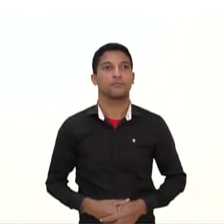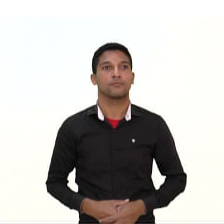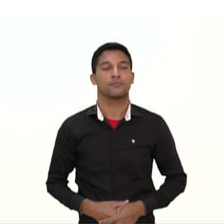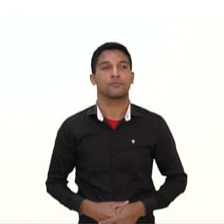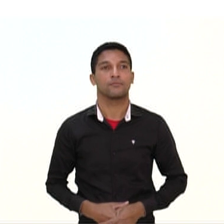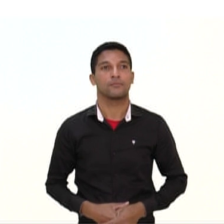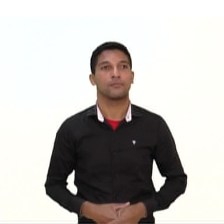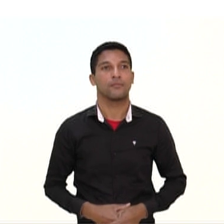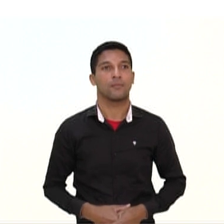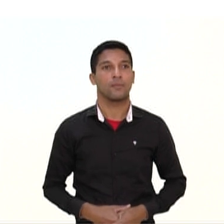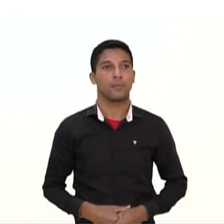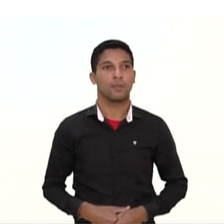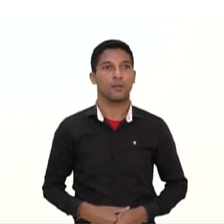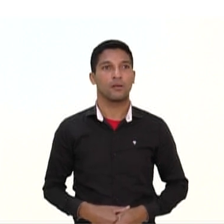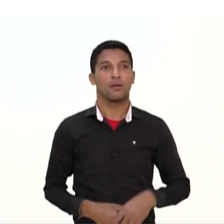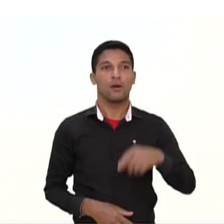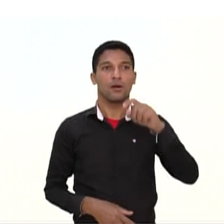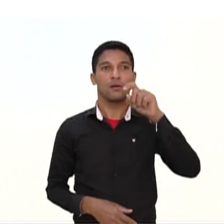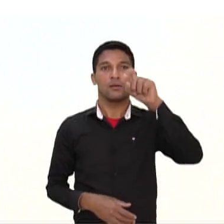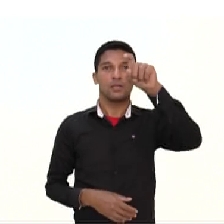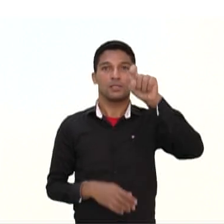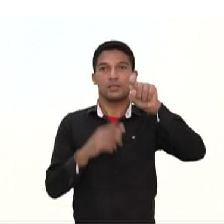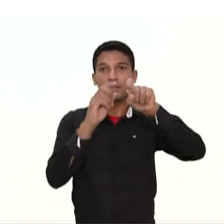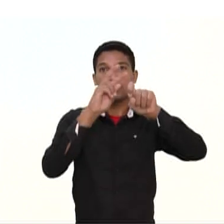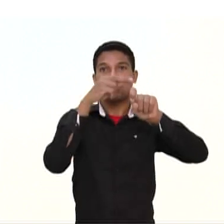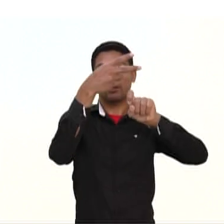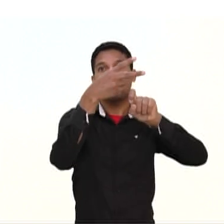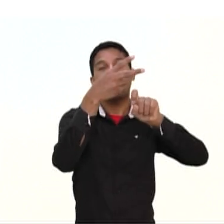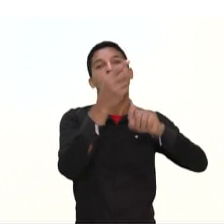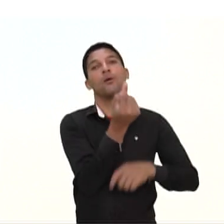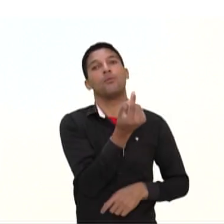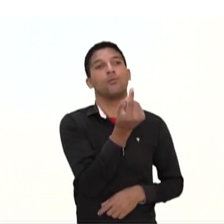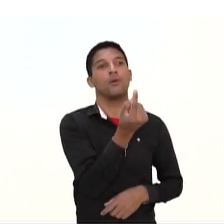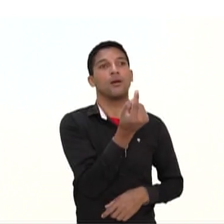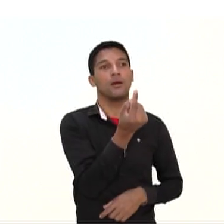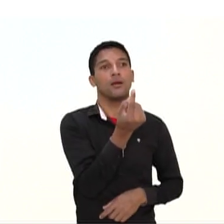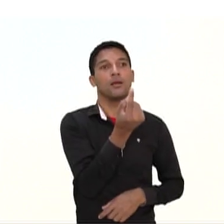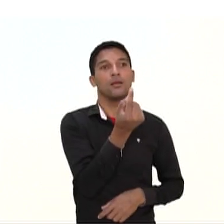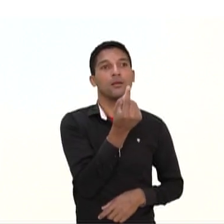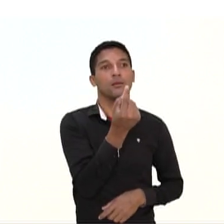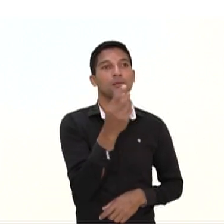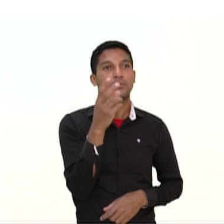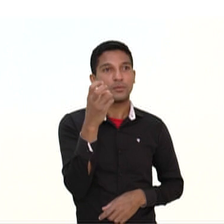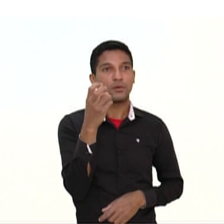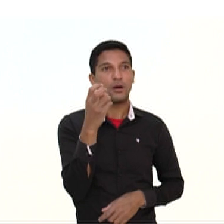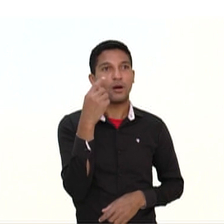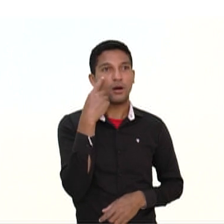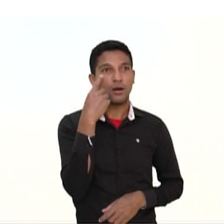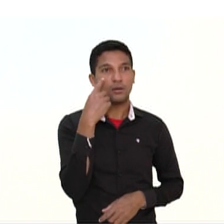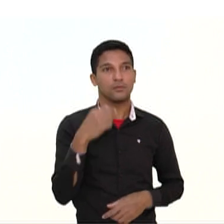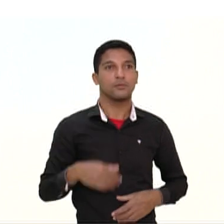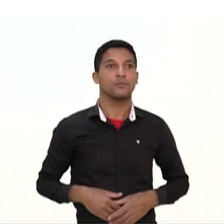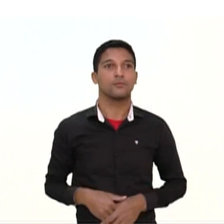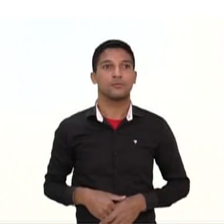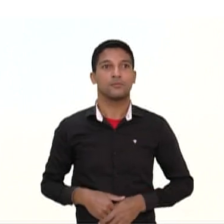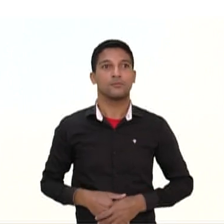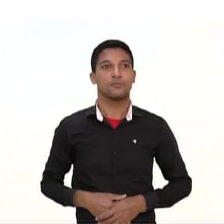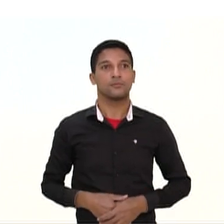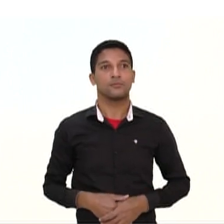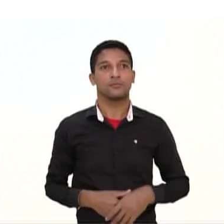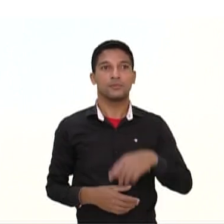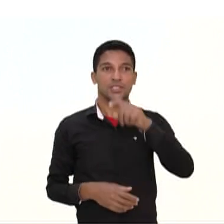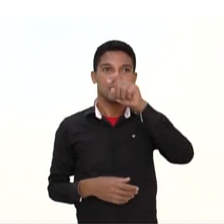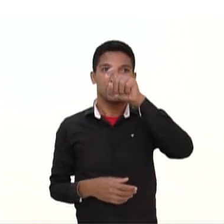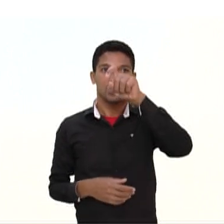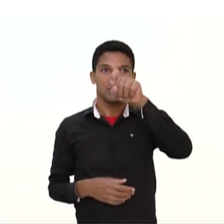fórmula de Bhaskara. Aqui está o delta, né, delta é B ao quadrado menos 4AC, a gente vai substituindo, né? Já estão aí os valores de A, B e C mesmo.